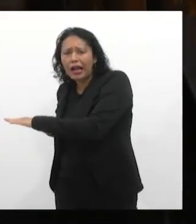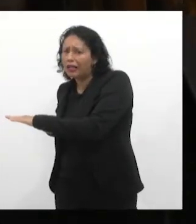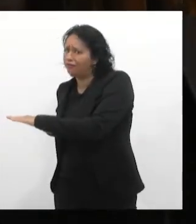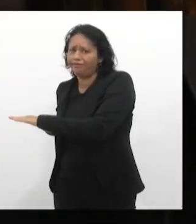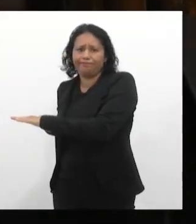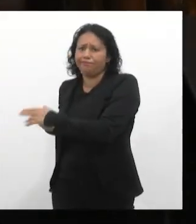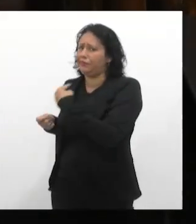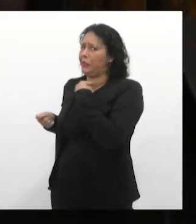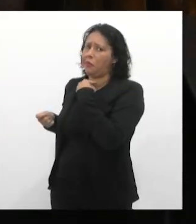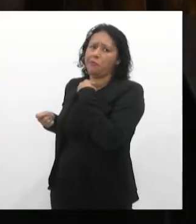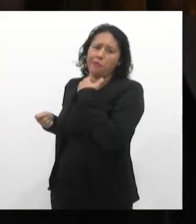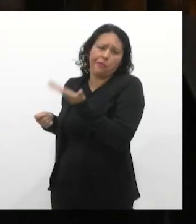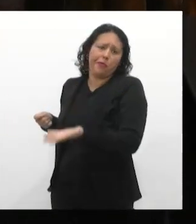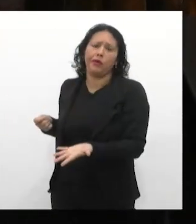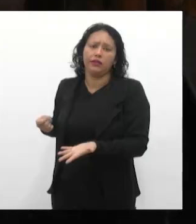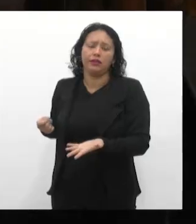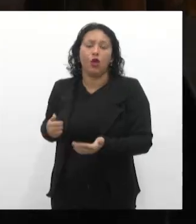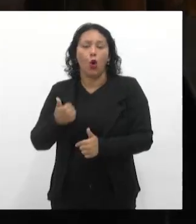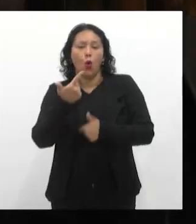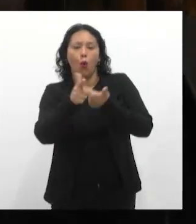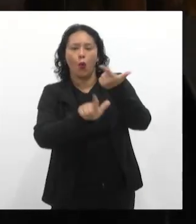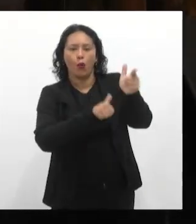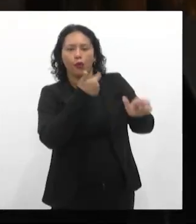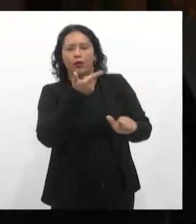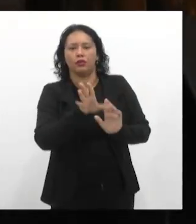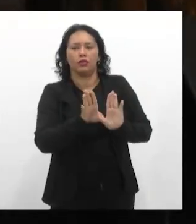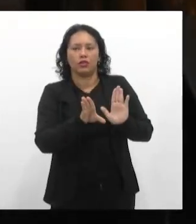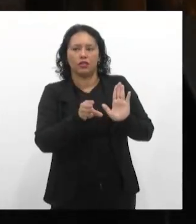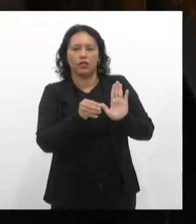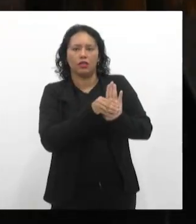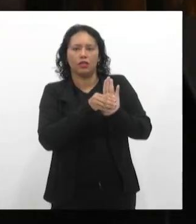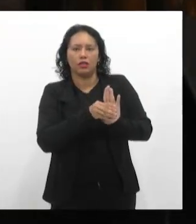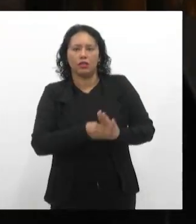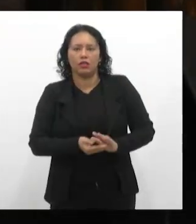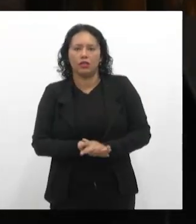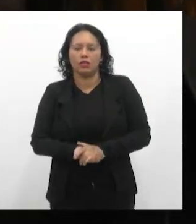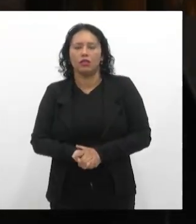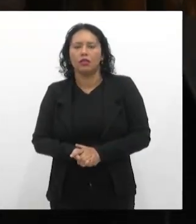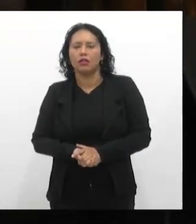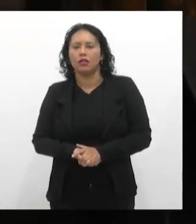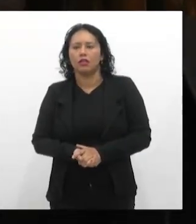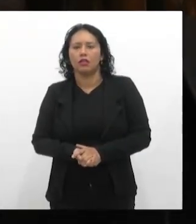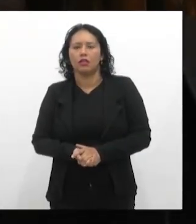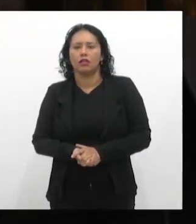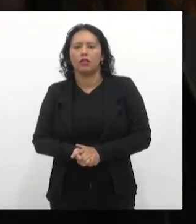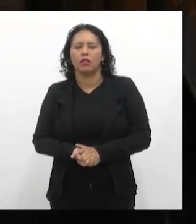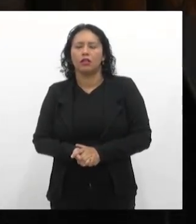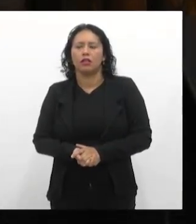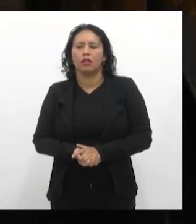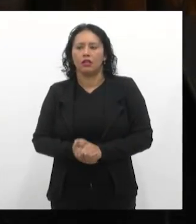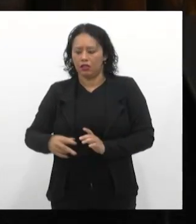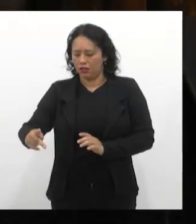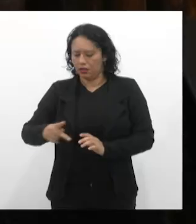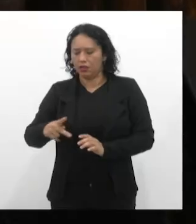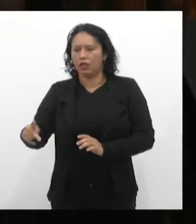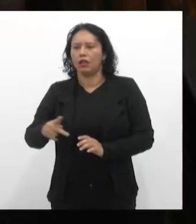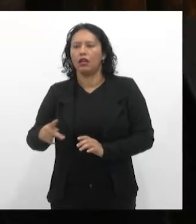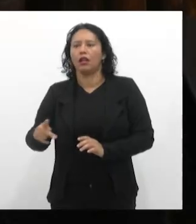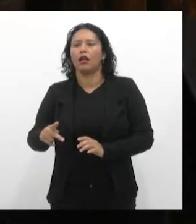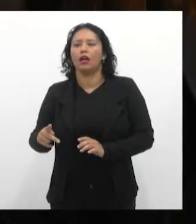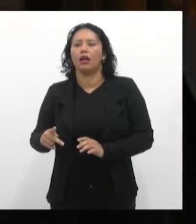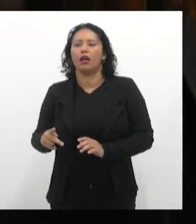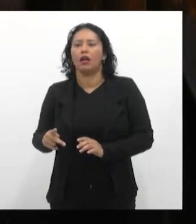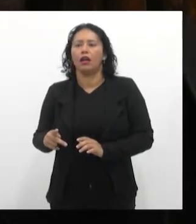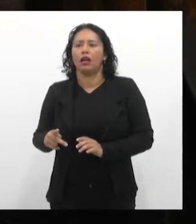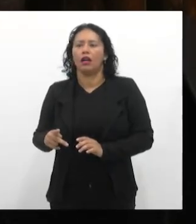E aí, outras emendas, senhor presidente, posso? Senhor presidente, quer fazer em bloco e aí eu defendo todos